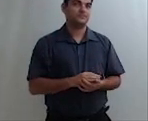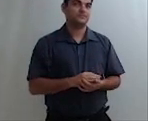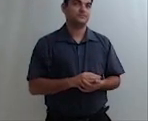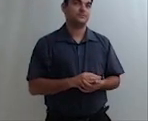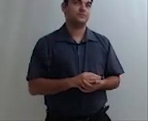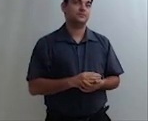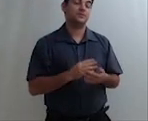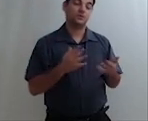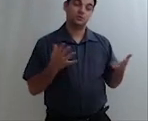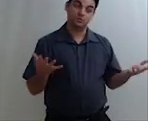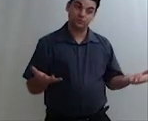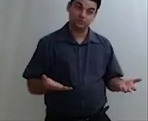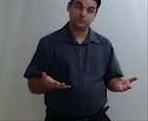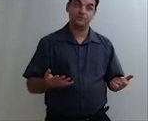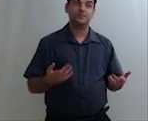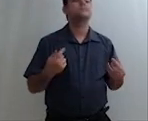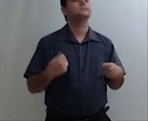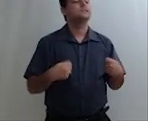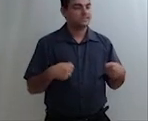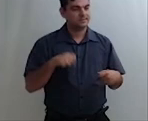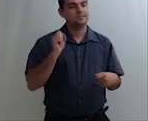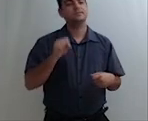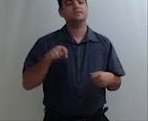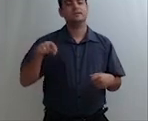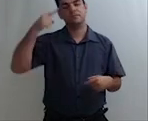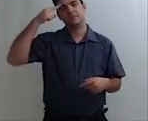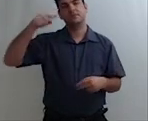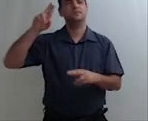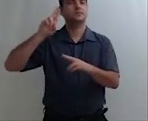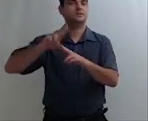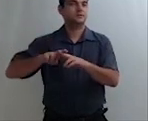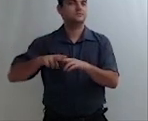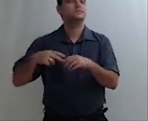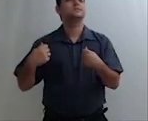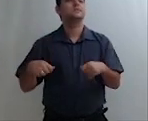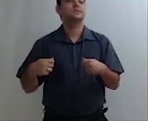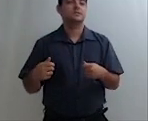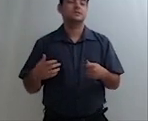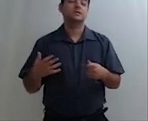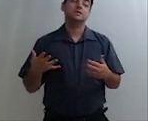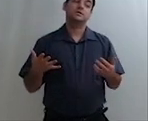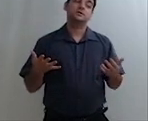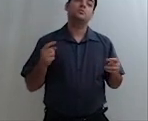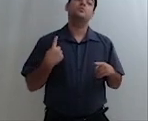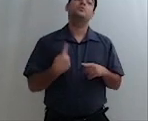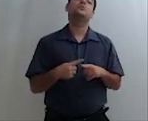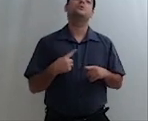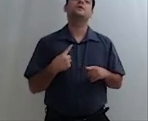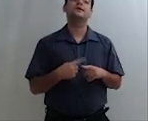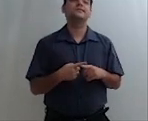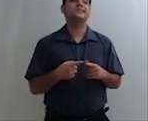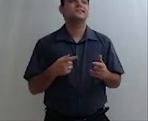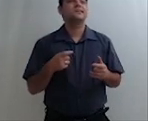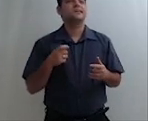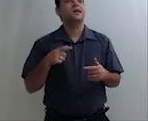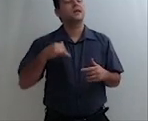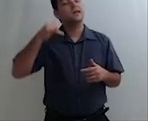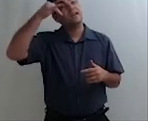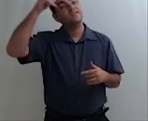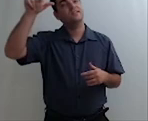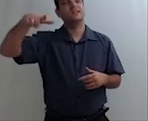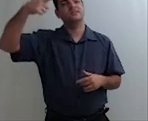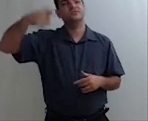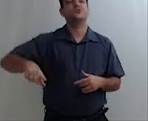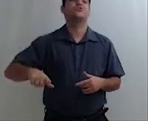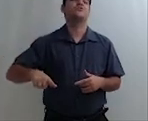conjuntura a necessidade da Constituição cautelar se faz presente não só com o intuito de impedir a reiteração de